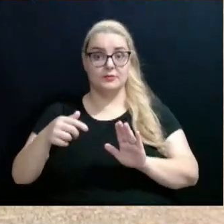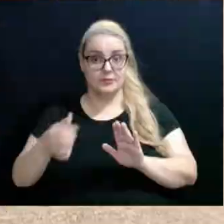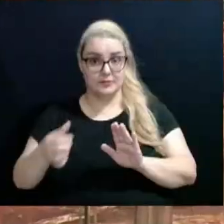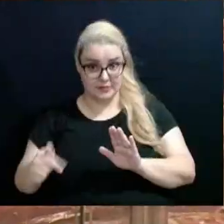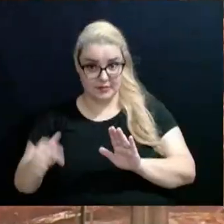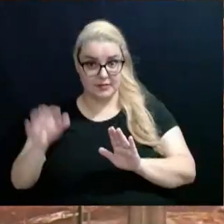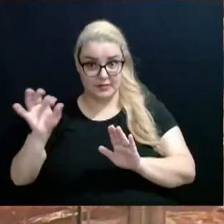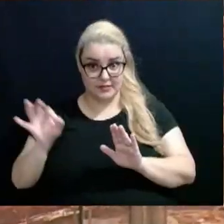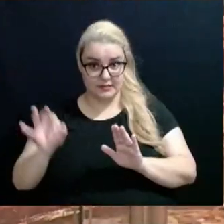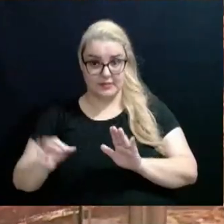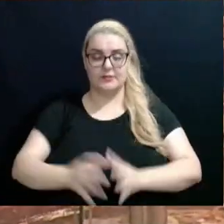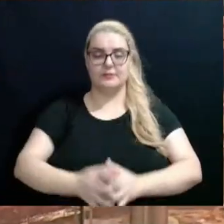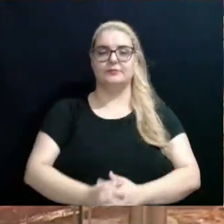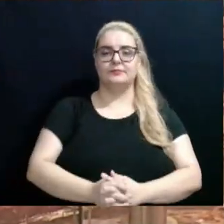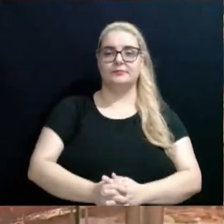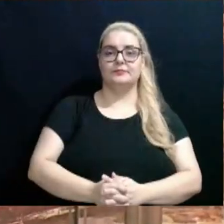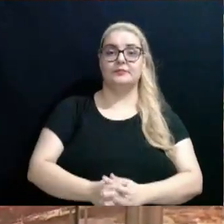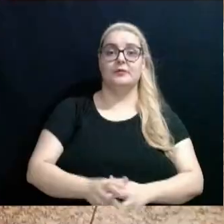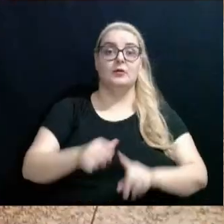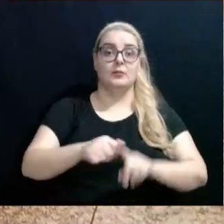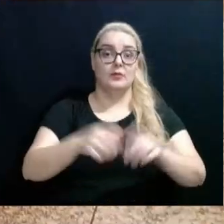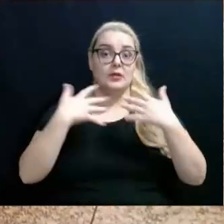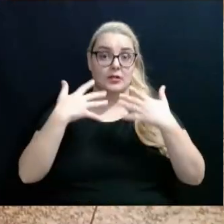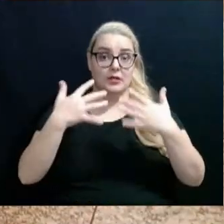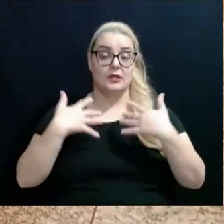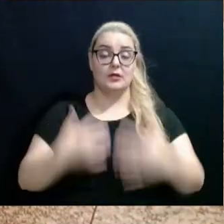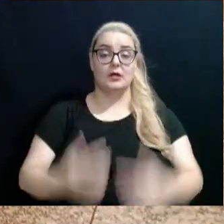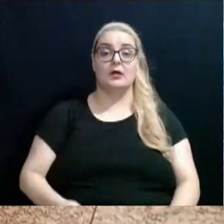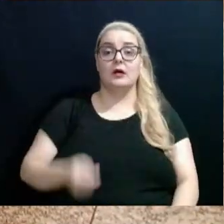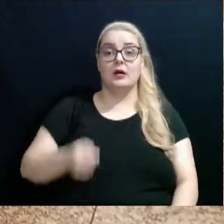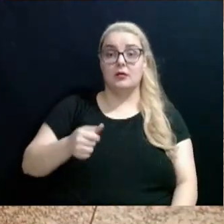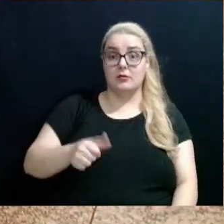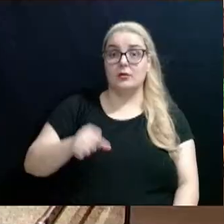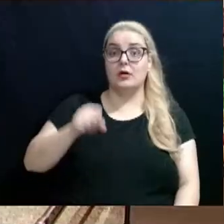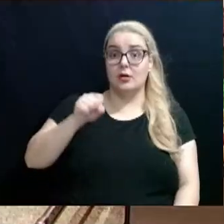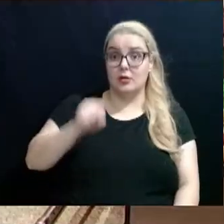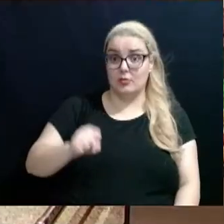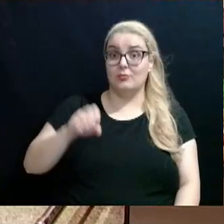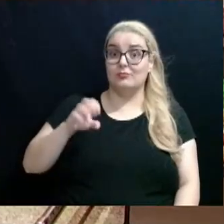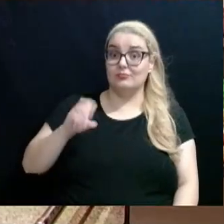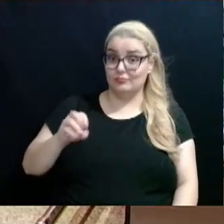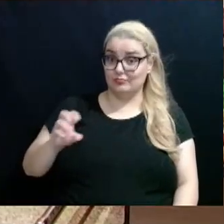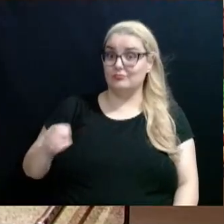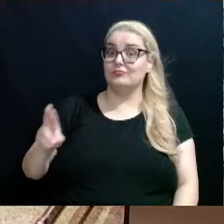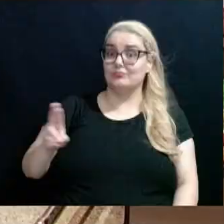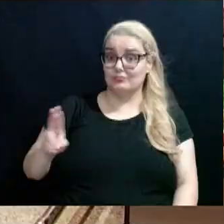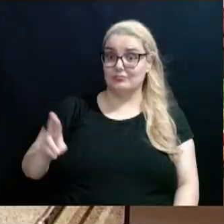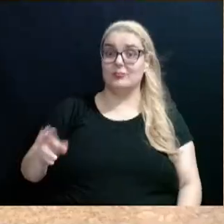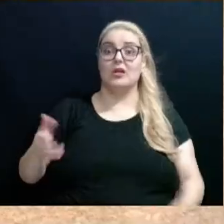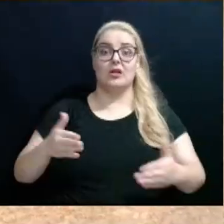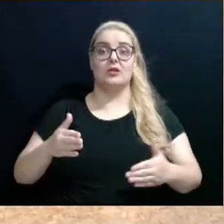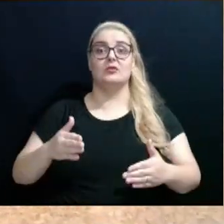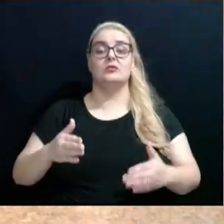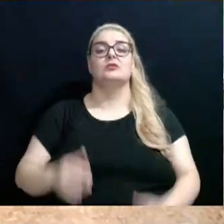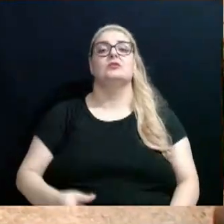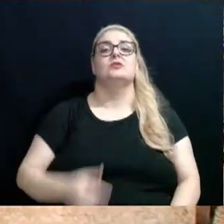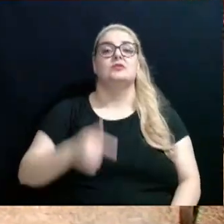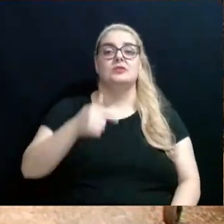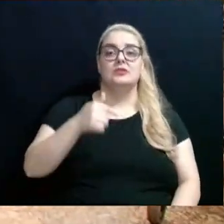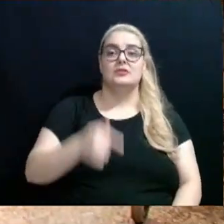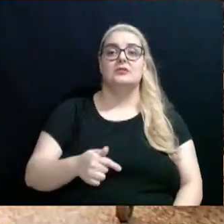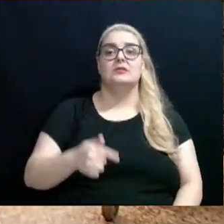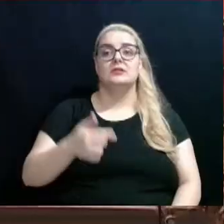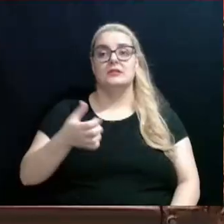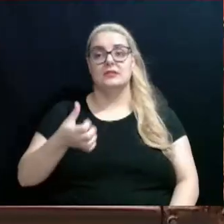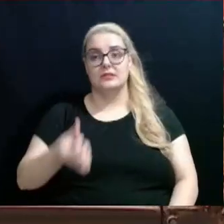1,77%. Em janeiro, a cesta chegou a quase R$ 800. Agora passou para cerca de